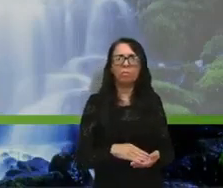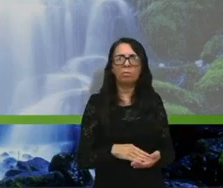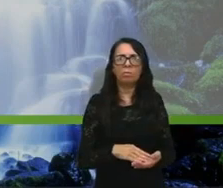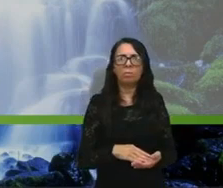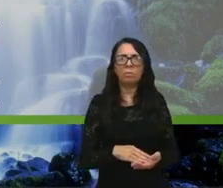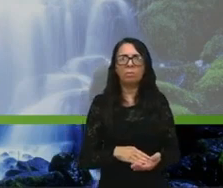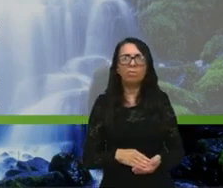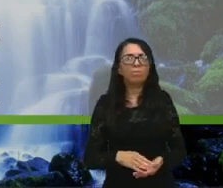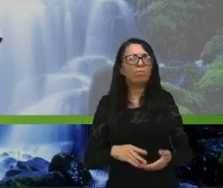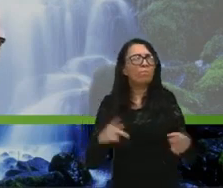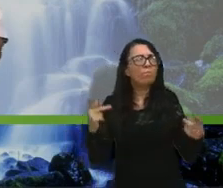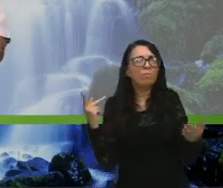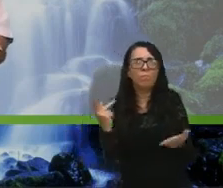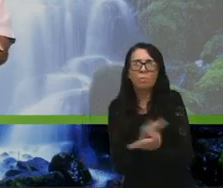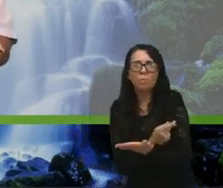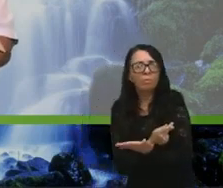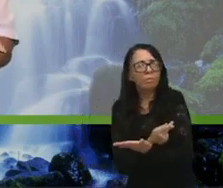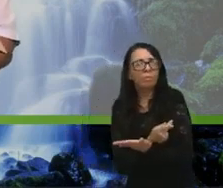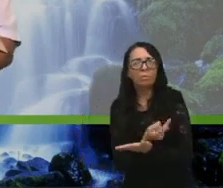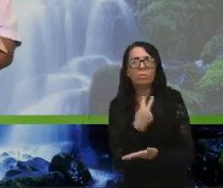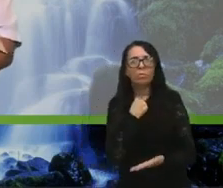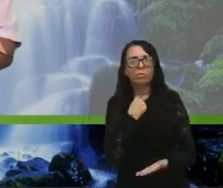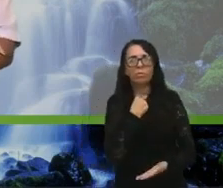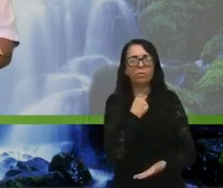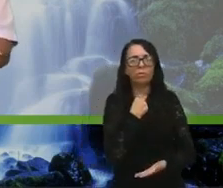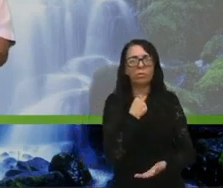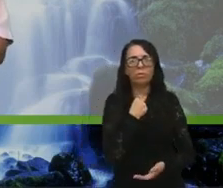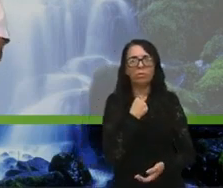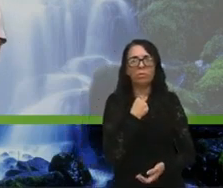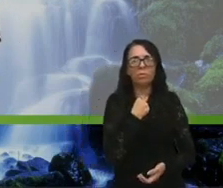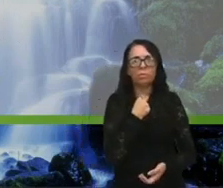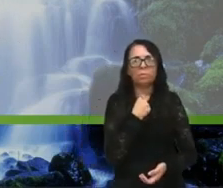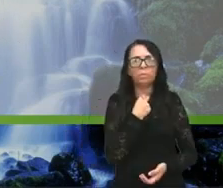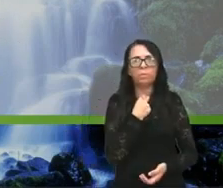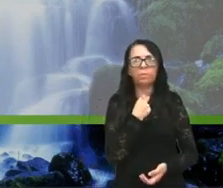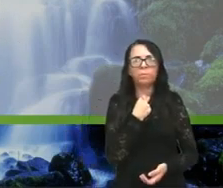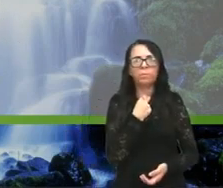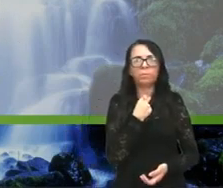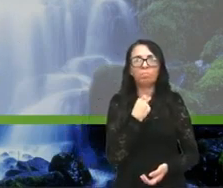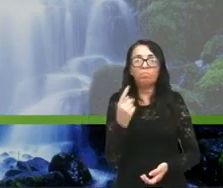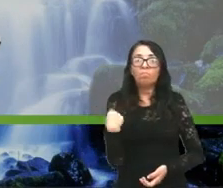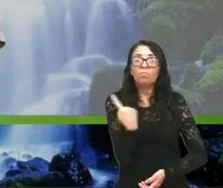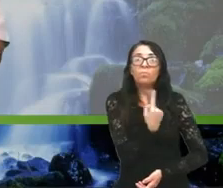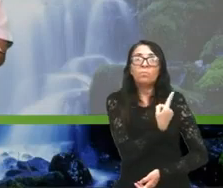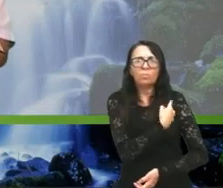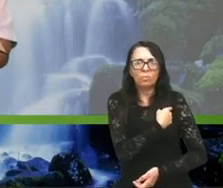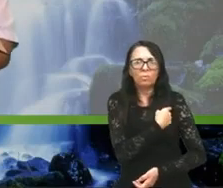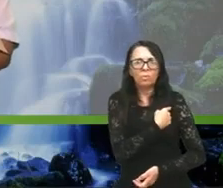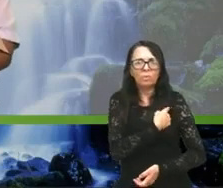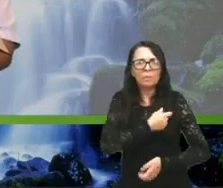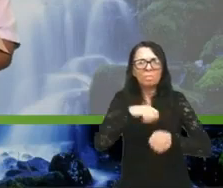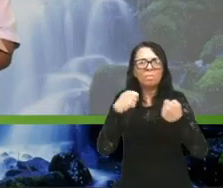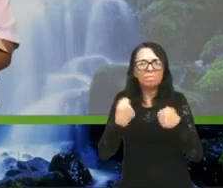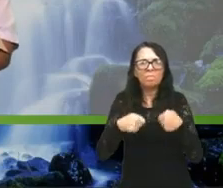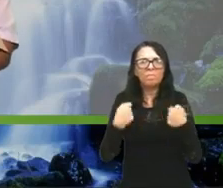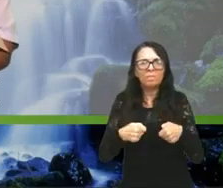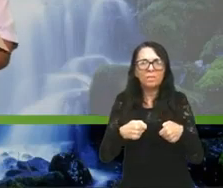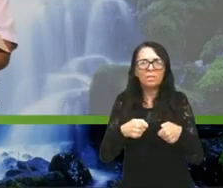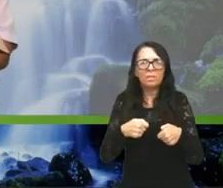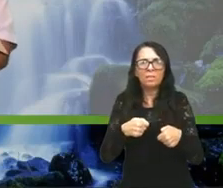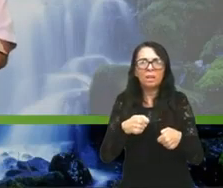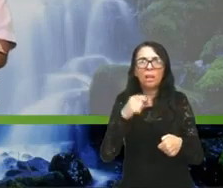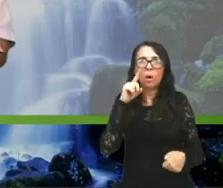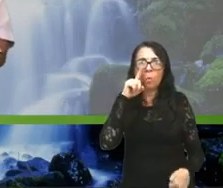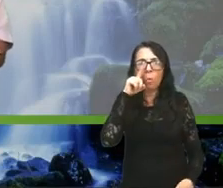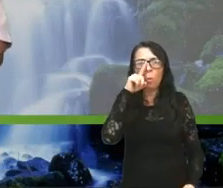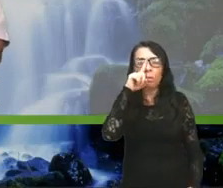e importantes naquilo que fazem, como se a ausência delas pudesse custar muito